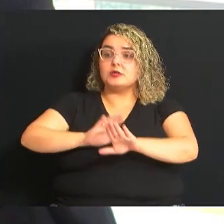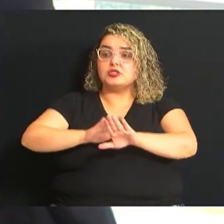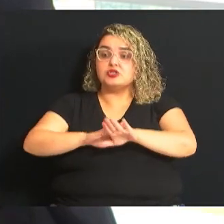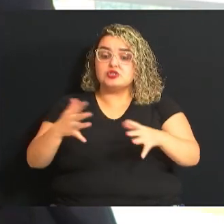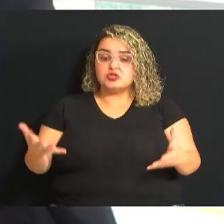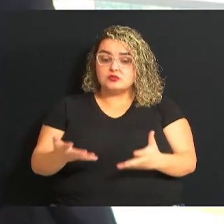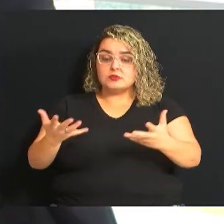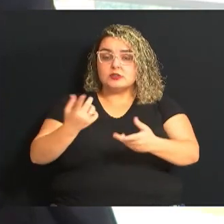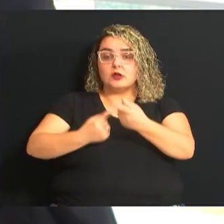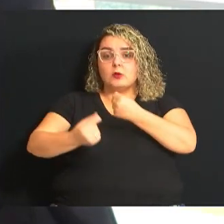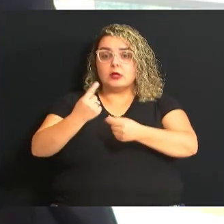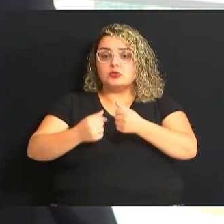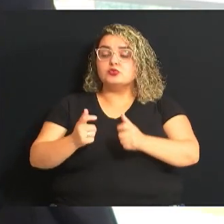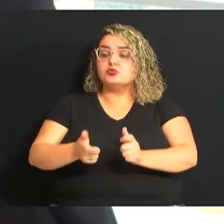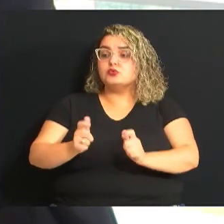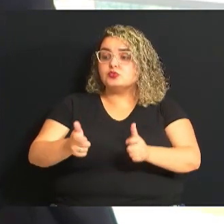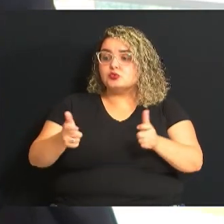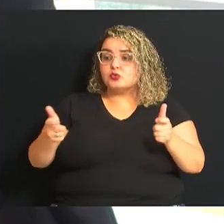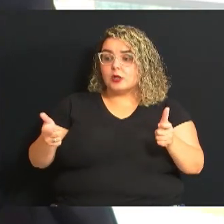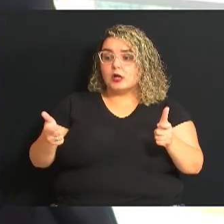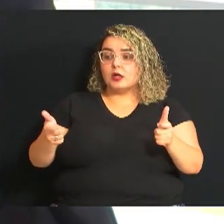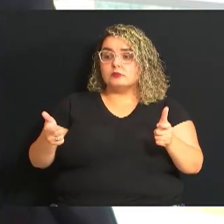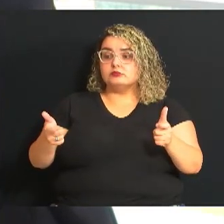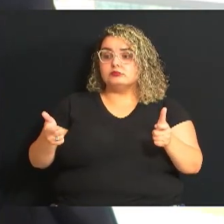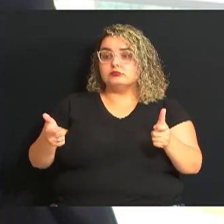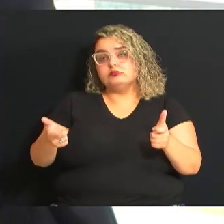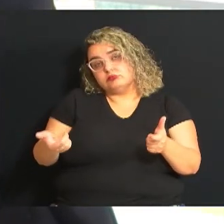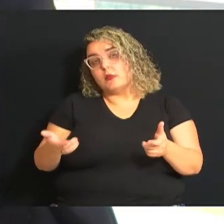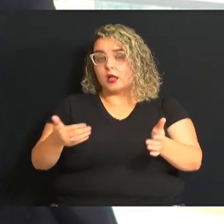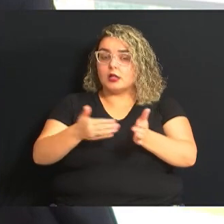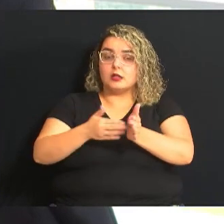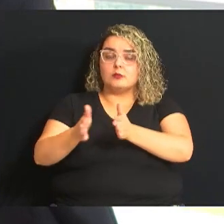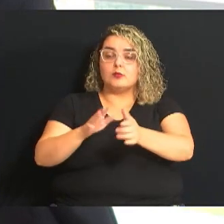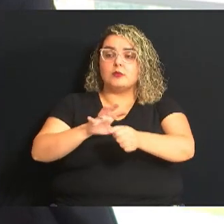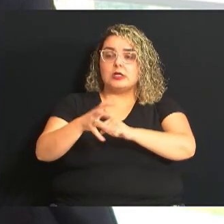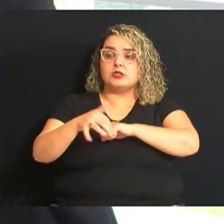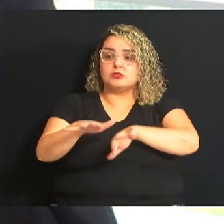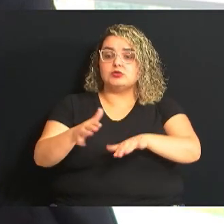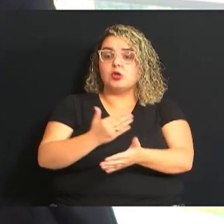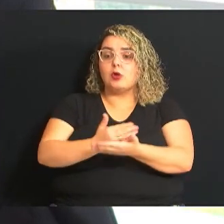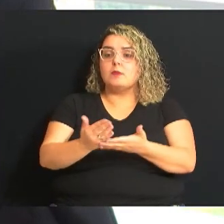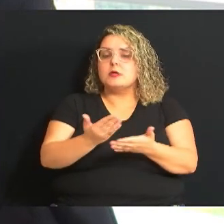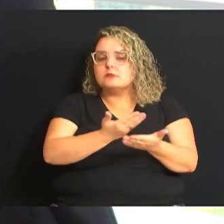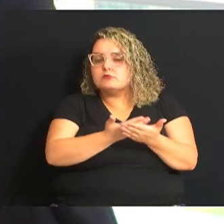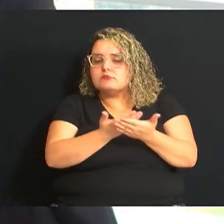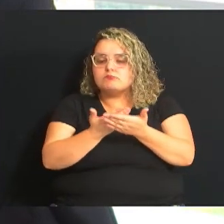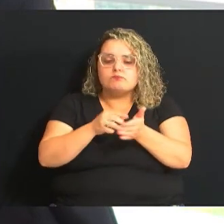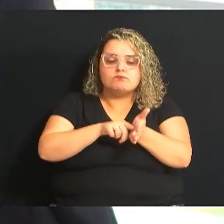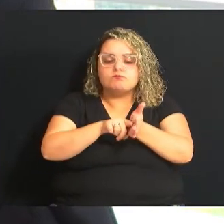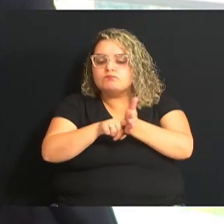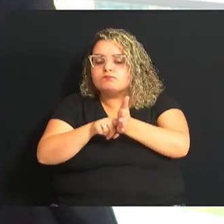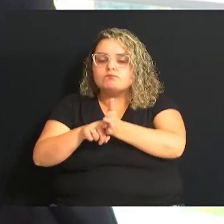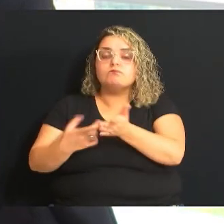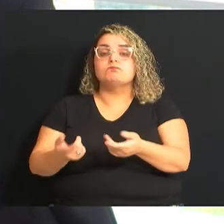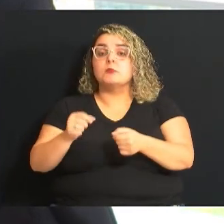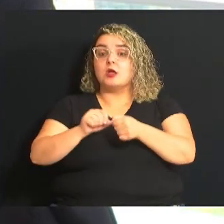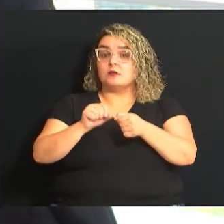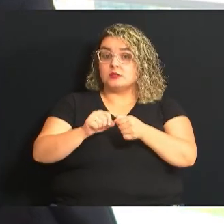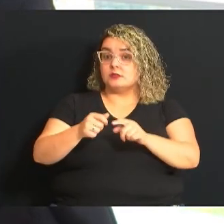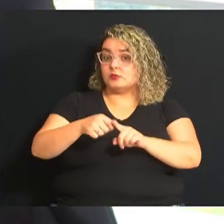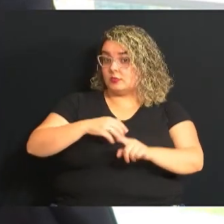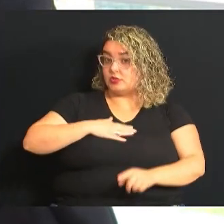até dia 31 de outubro. Até 2021, todos os galpões tinham que pagar uma alíquota de 2,9% do valor